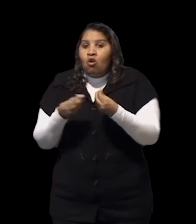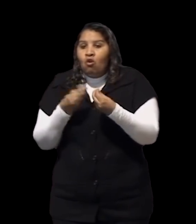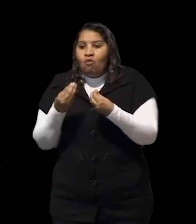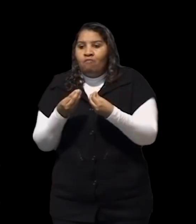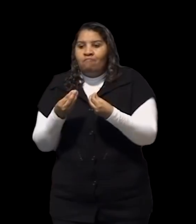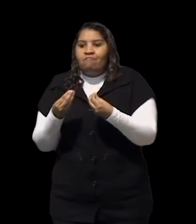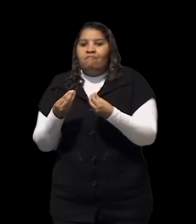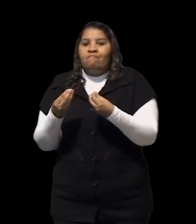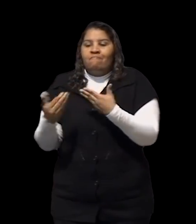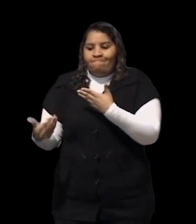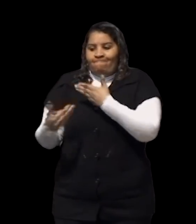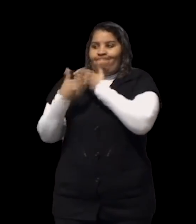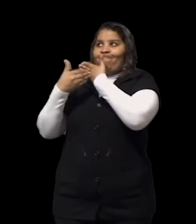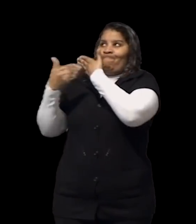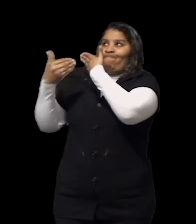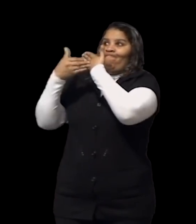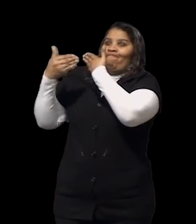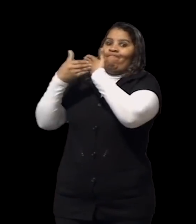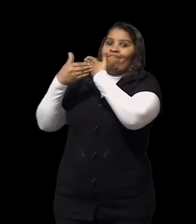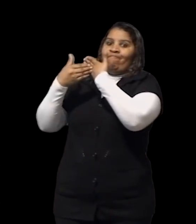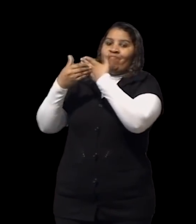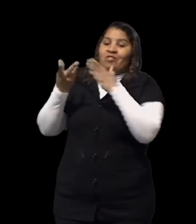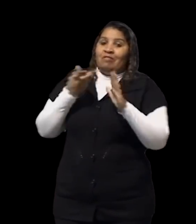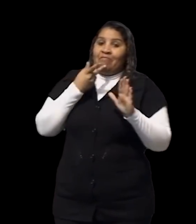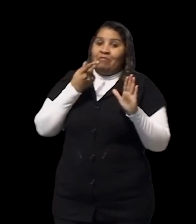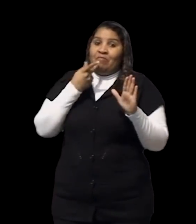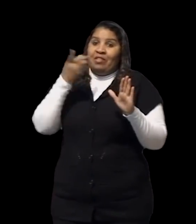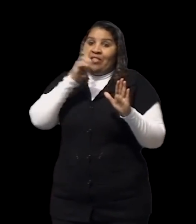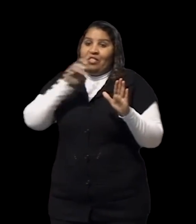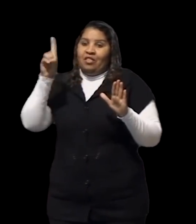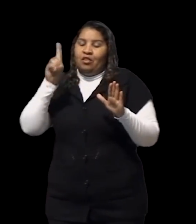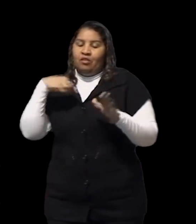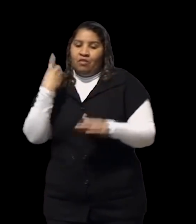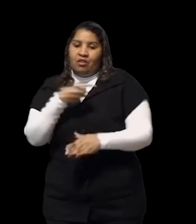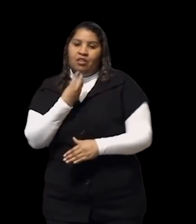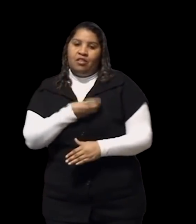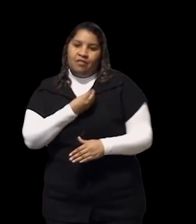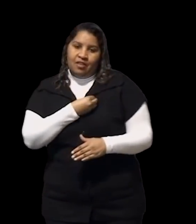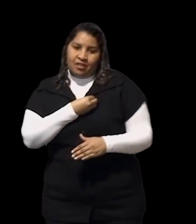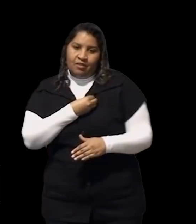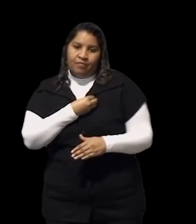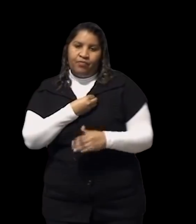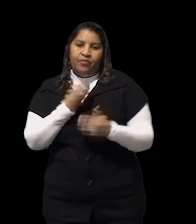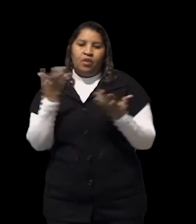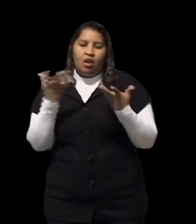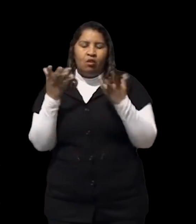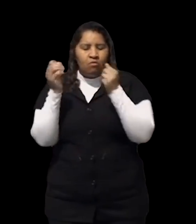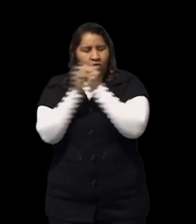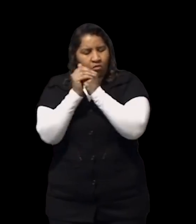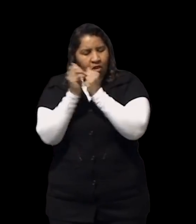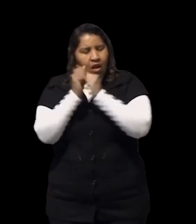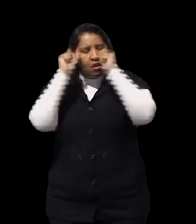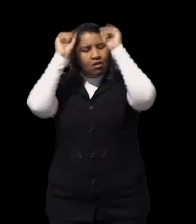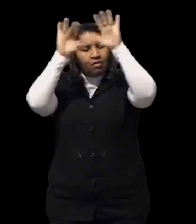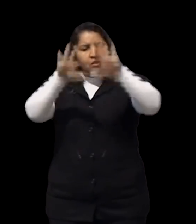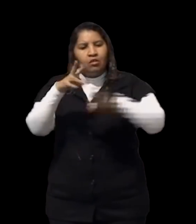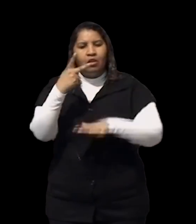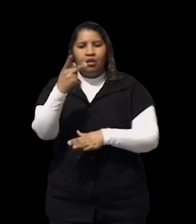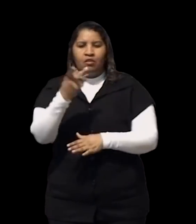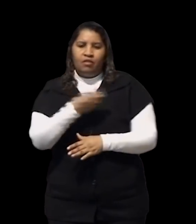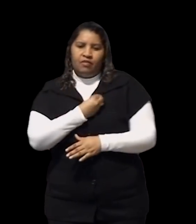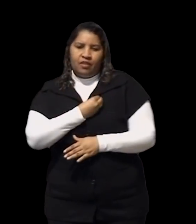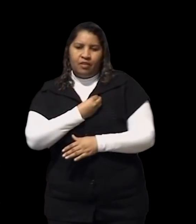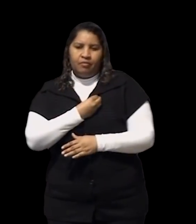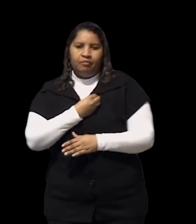para nossa vida eu quero começar orando por você e abençoando a sua vida Deus e pai querido nós